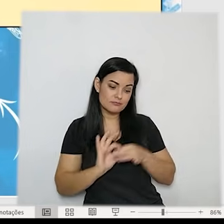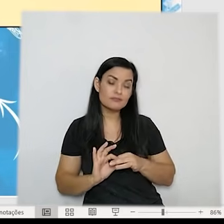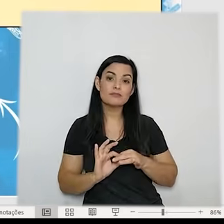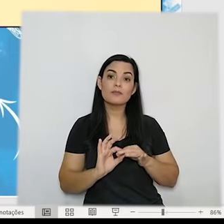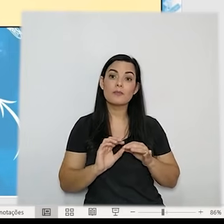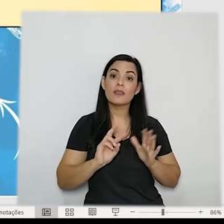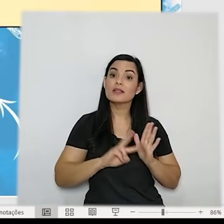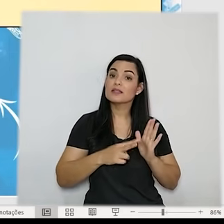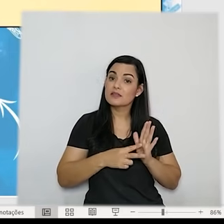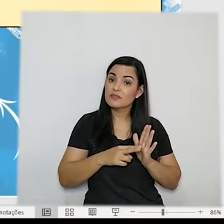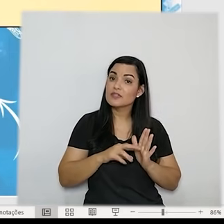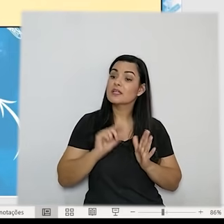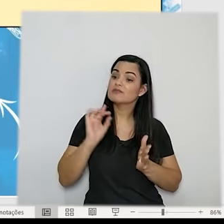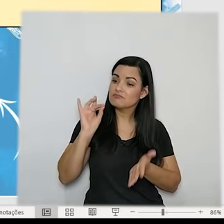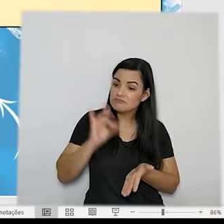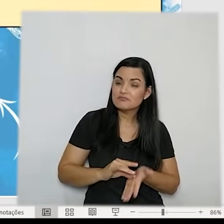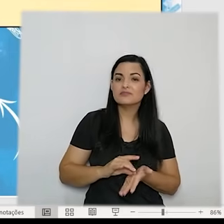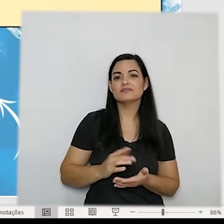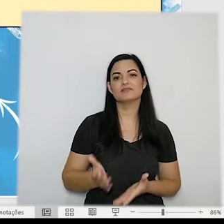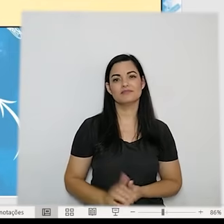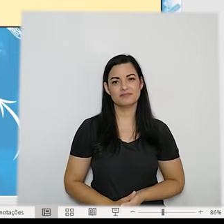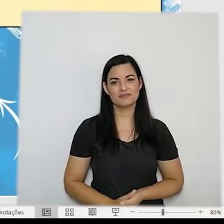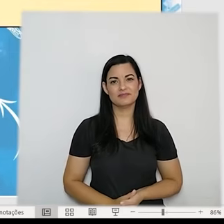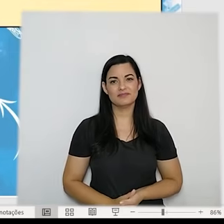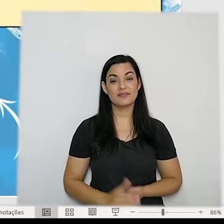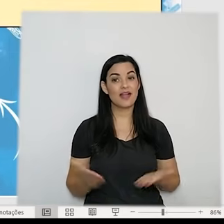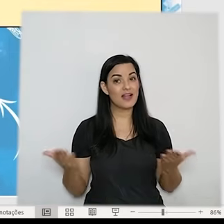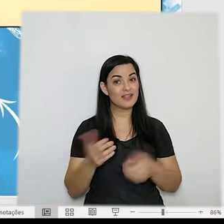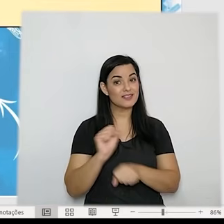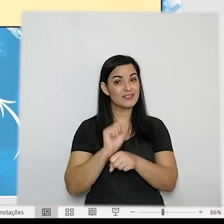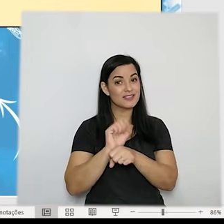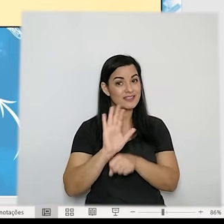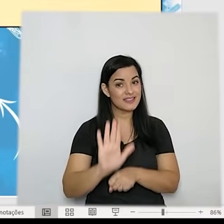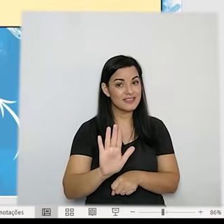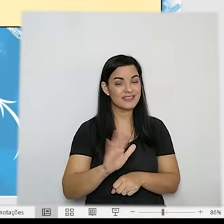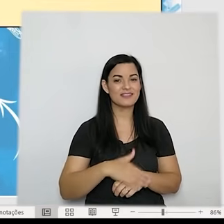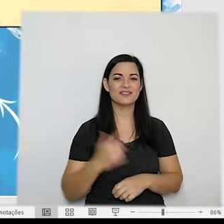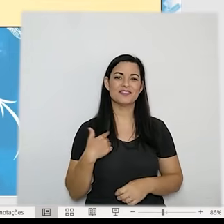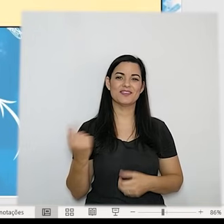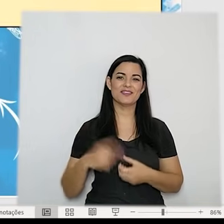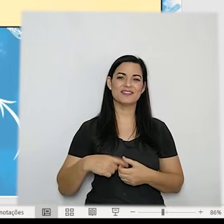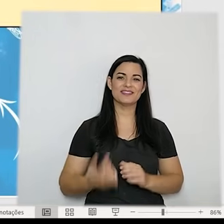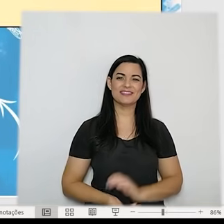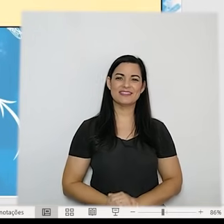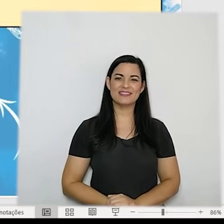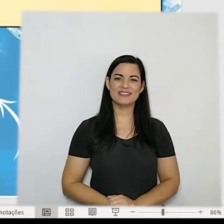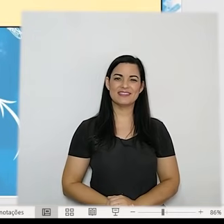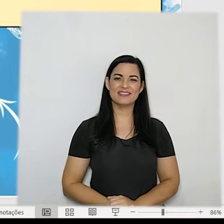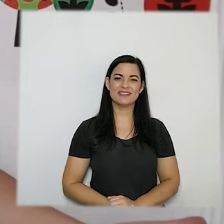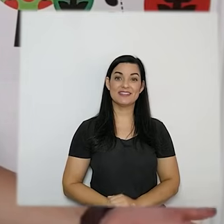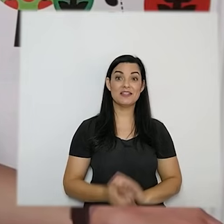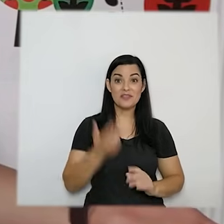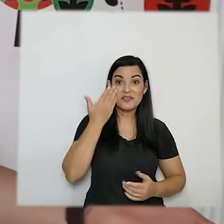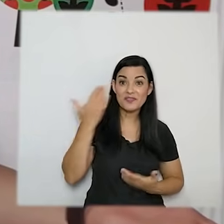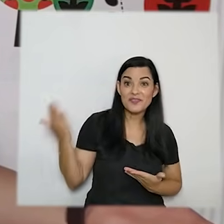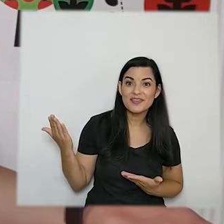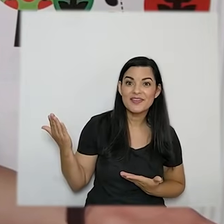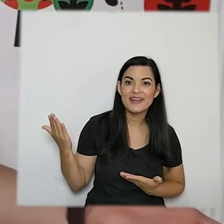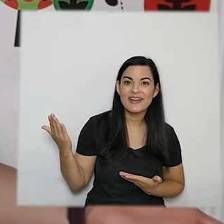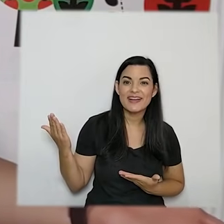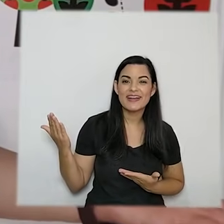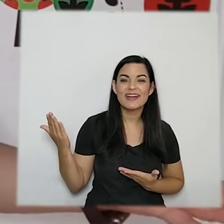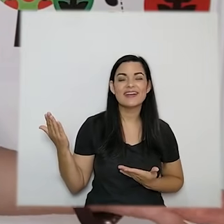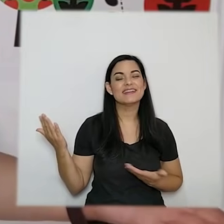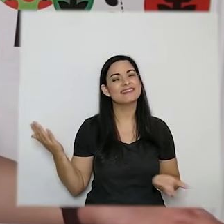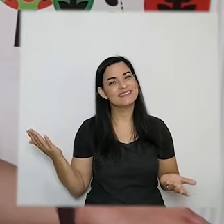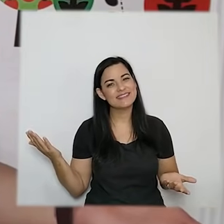fato significam. Então, agora espera um pouquinho que a Pro já volta. Viu só,